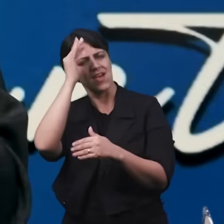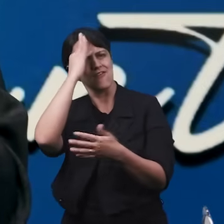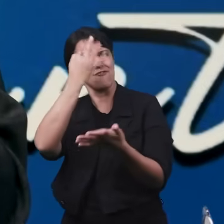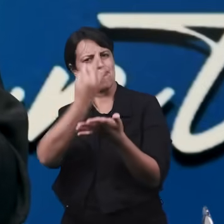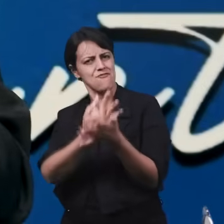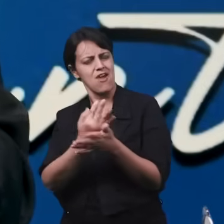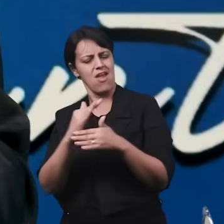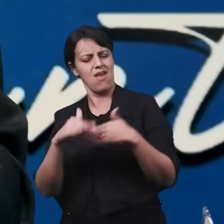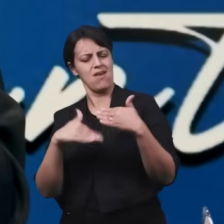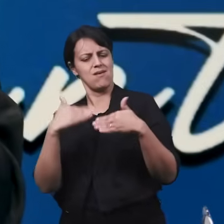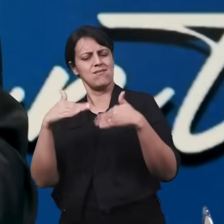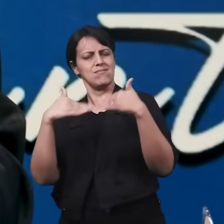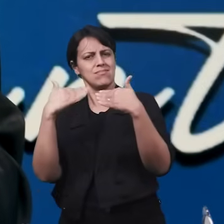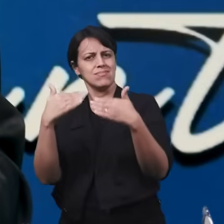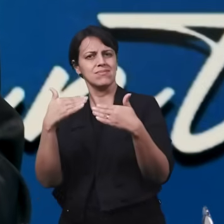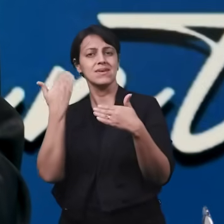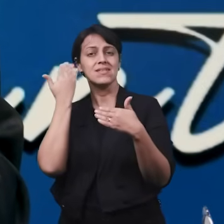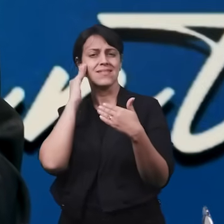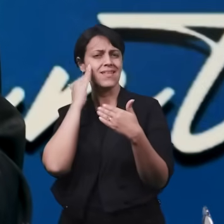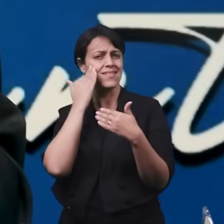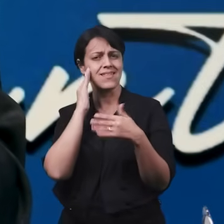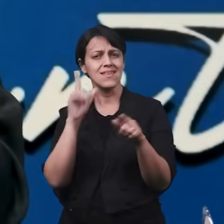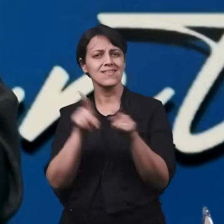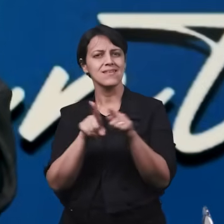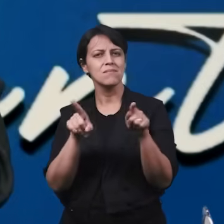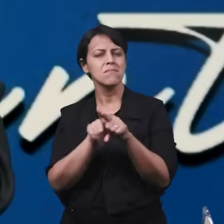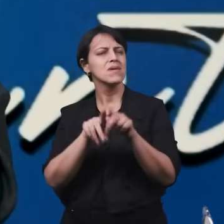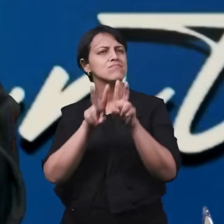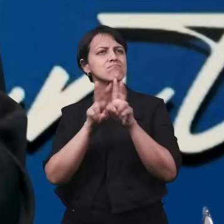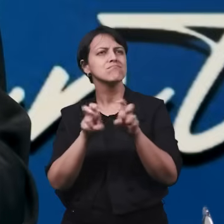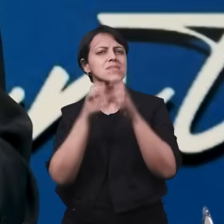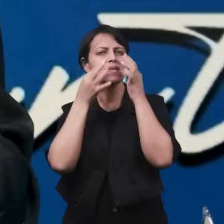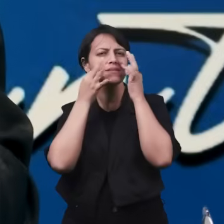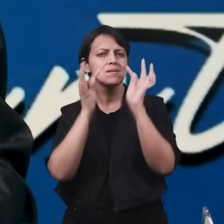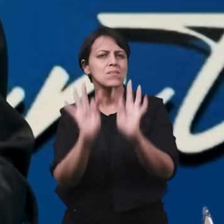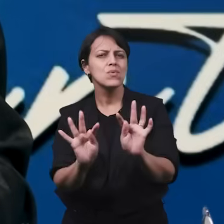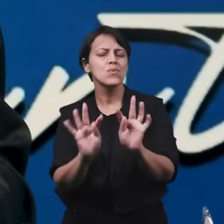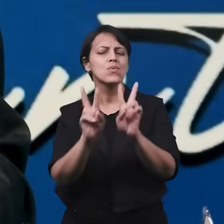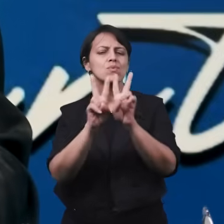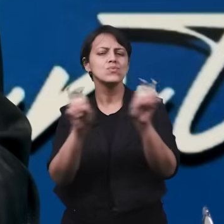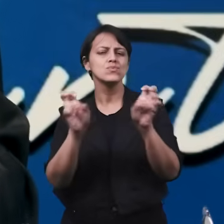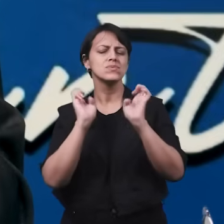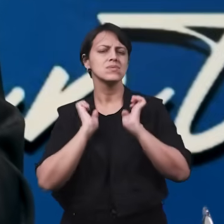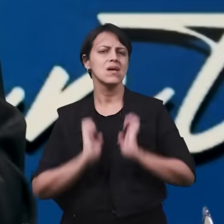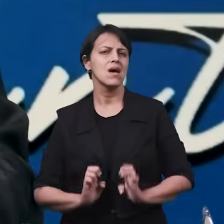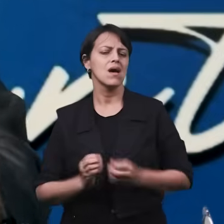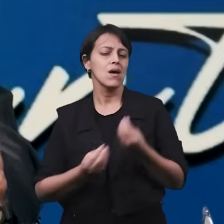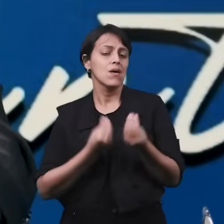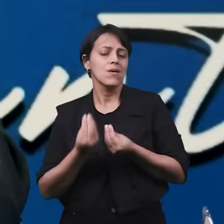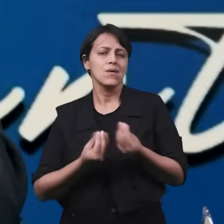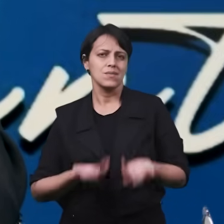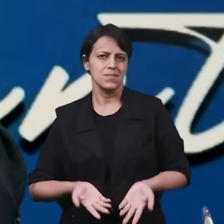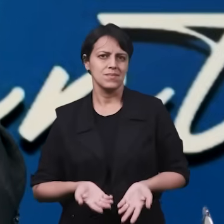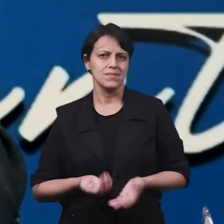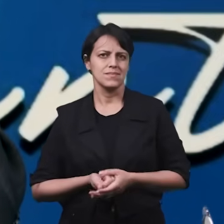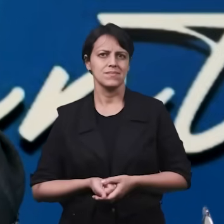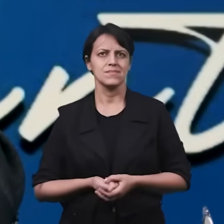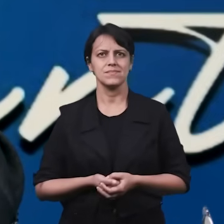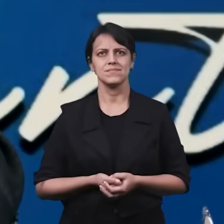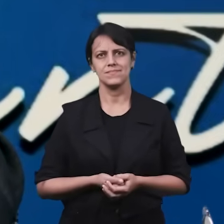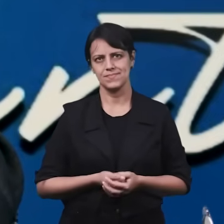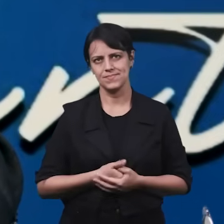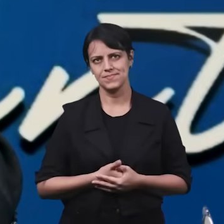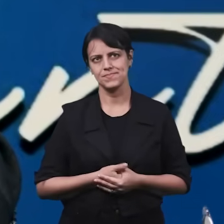para ela inclusive entender o que é exatamente a questão de testemunho, de ética na vida das irmãs da igreja. Irmã Martinelli,